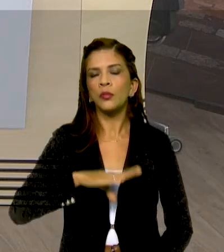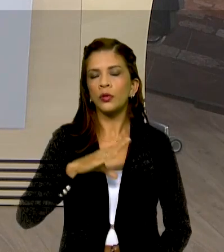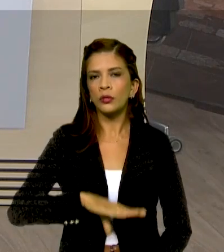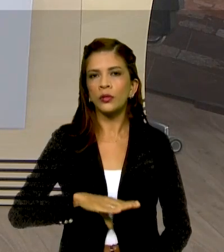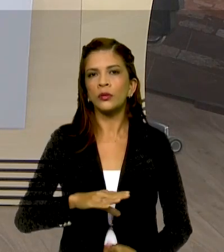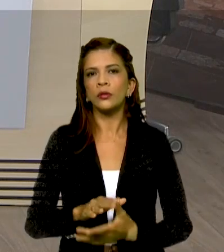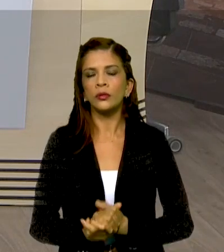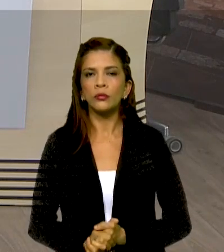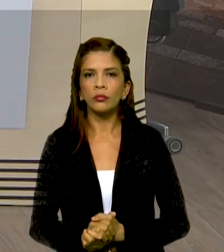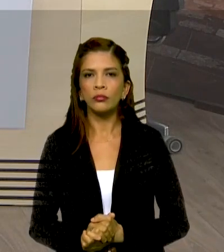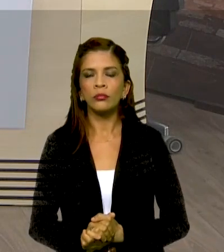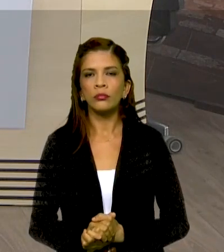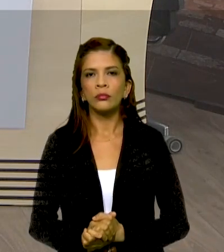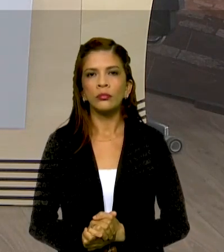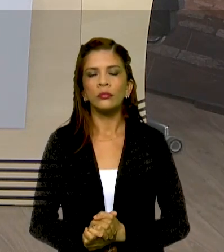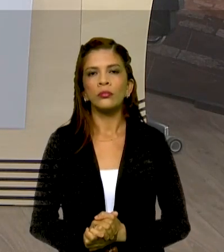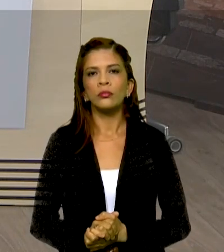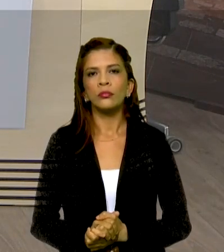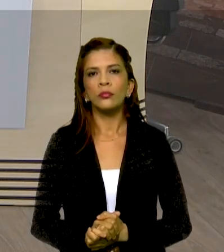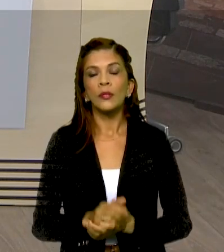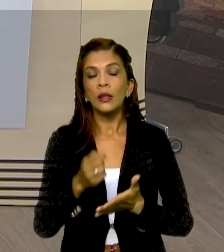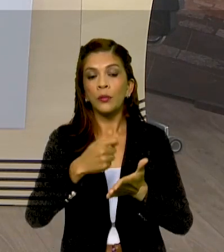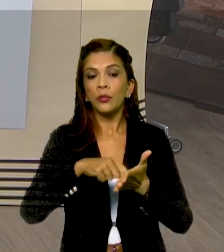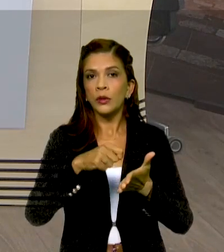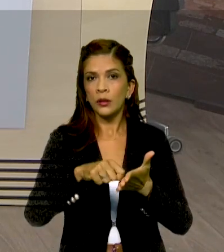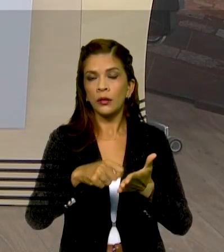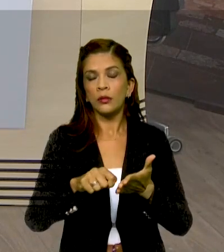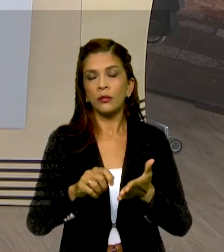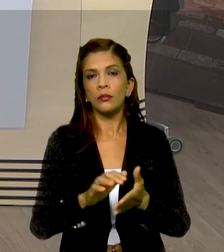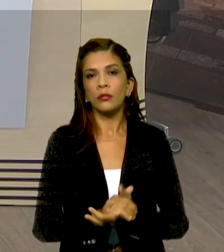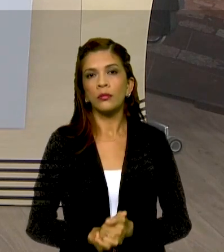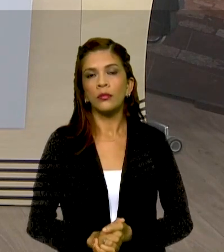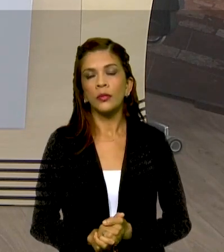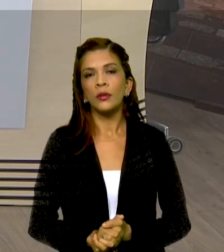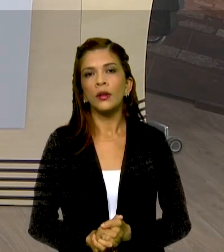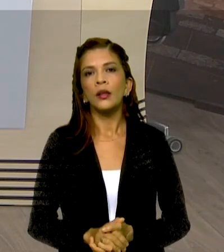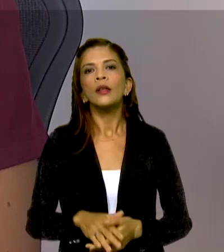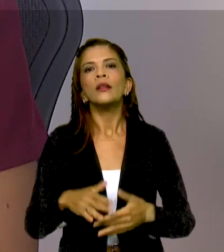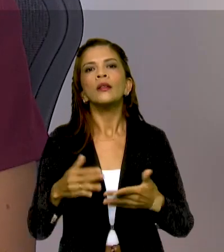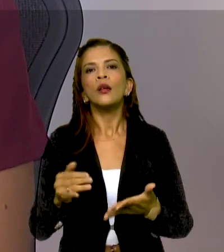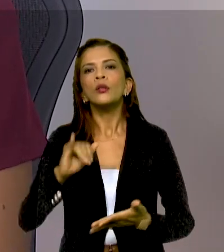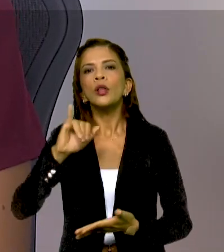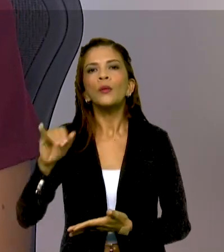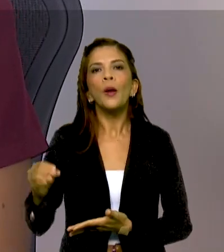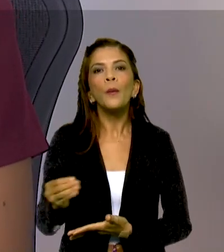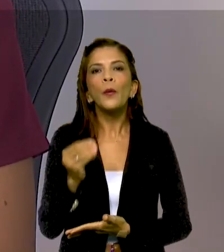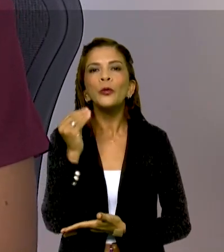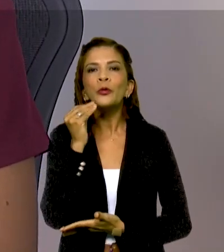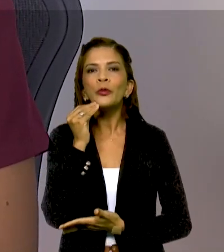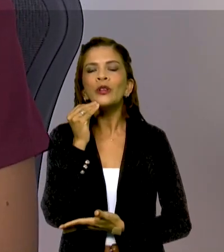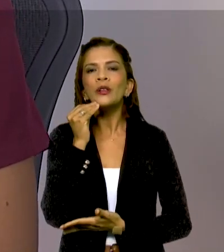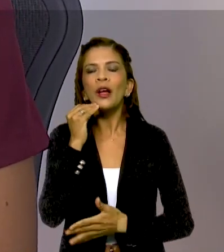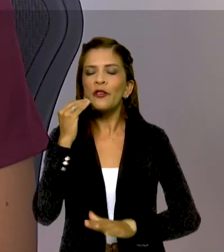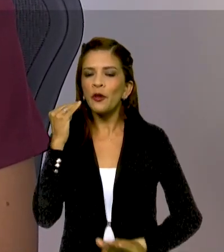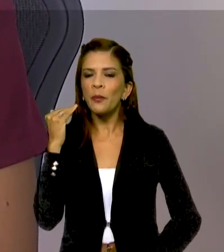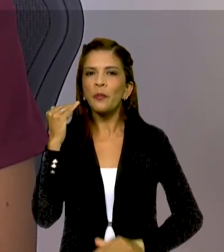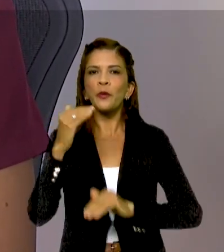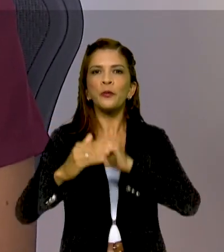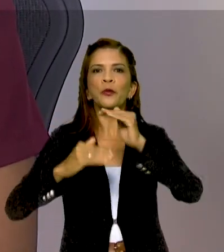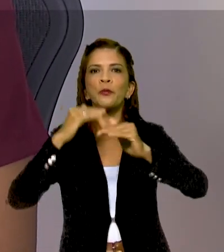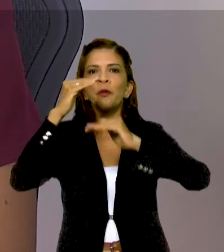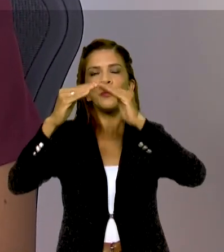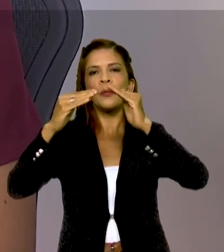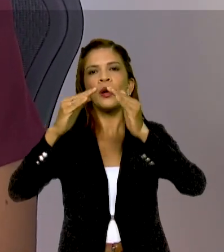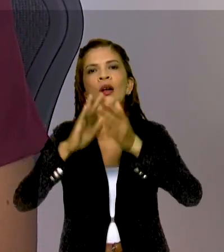da língua portuguesa na modalidade escrita. Isso tem oportunizado os nossos estudantes a chegar aos níveis mais elevados de ensino,